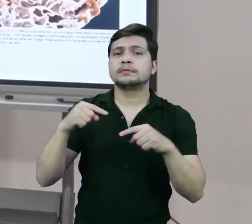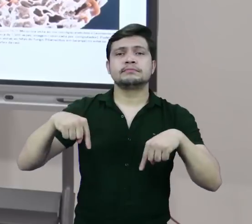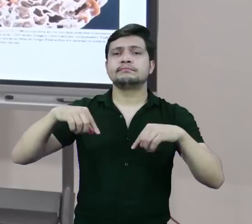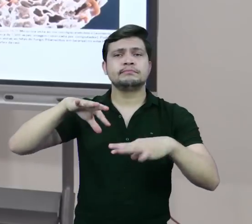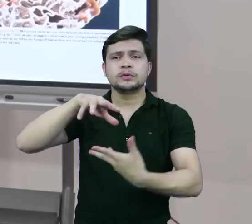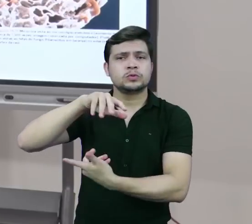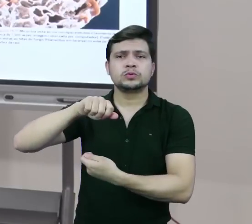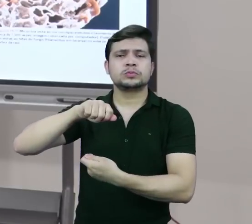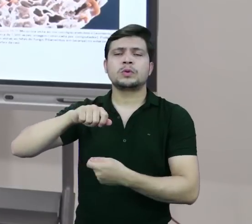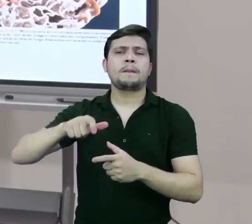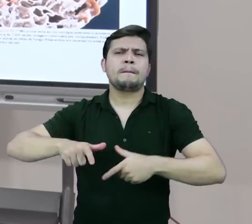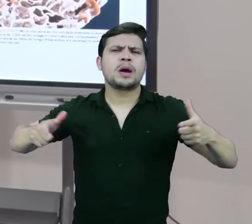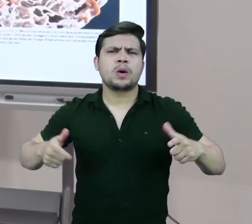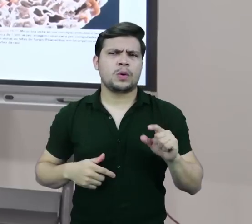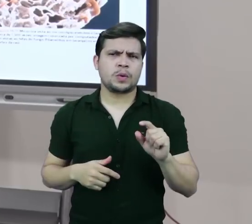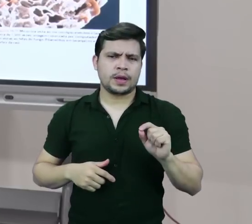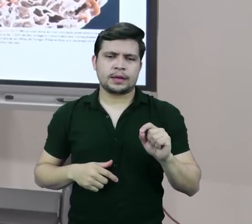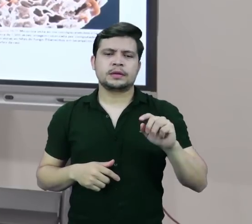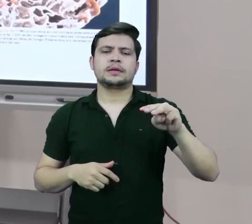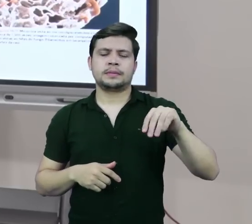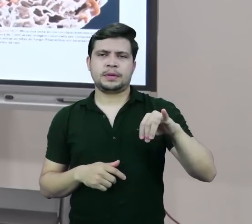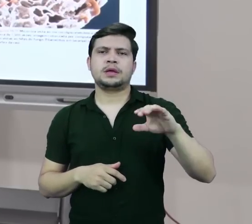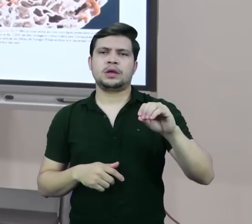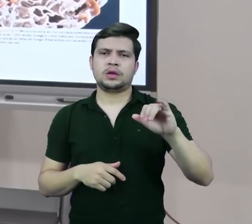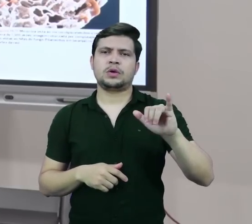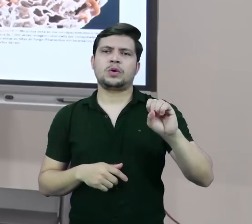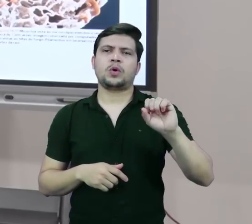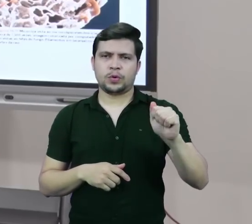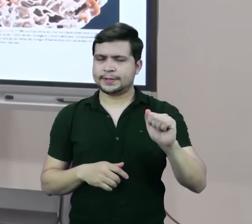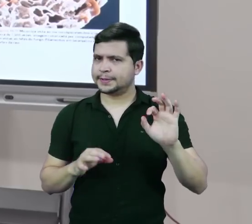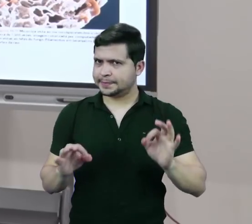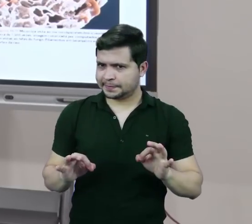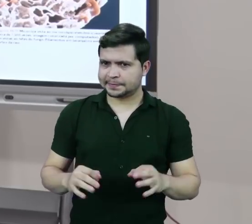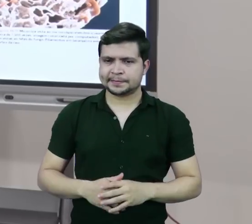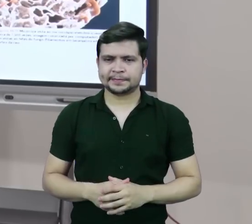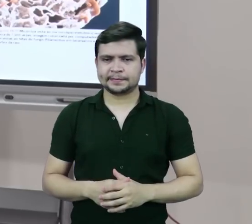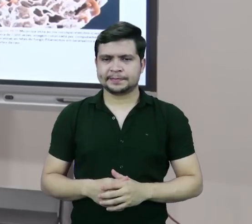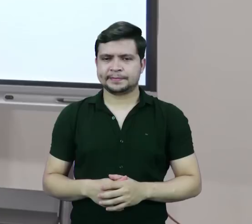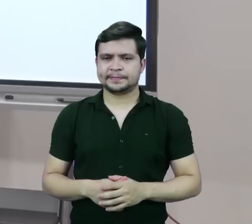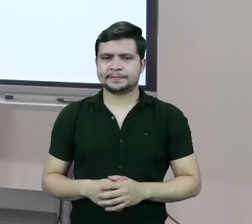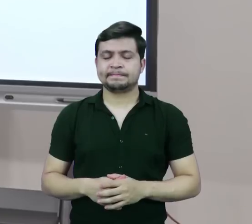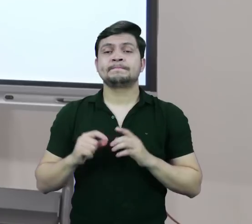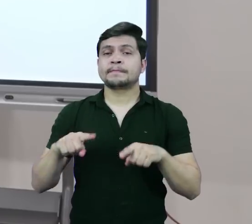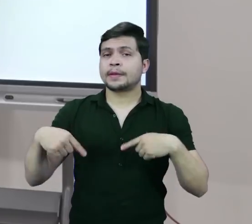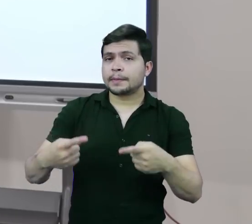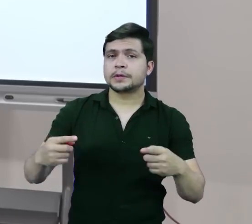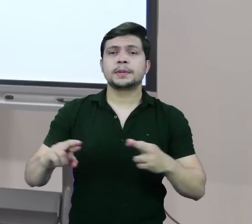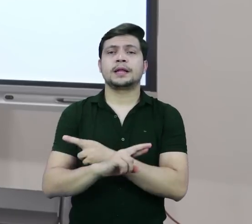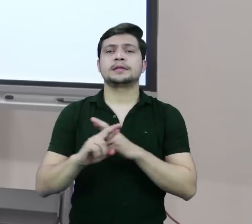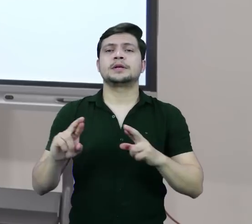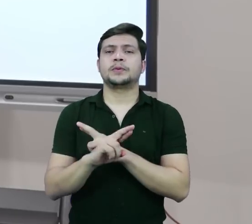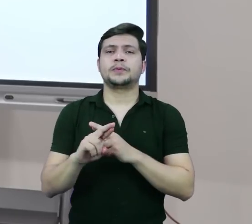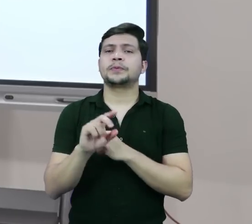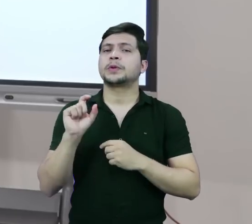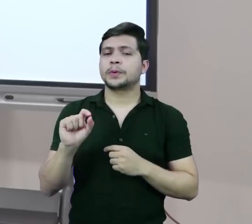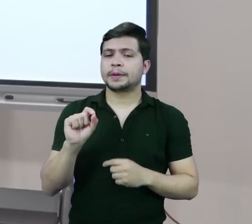uma micorriza, né? Então, essa relação aí ecológica bem presente nos seres vivos, dessas relações. A próxima